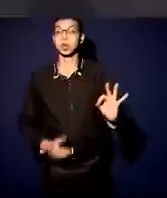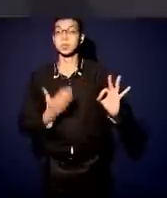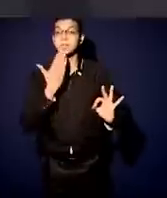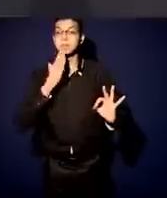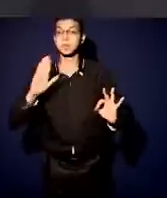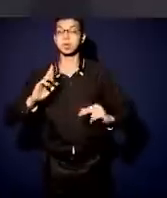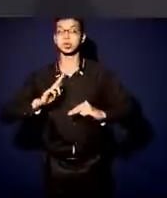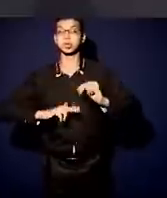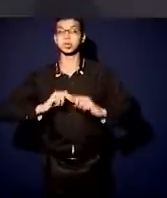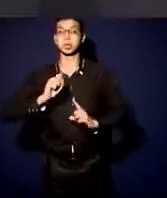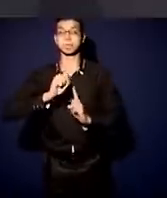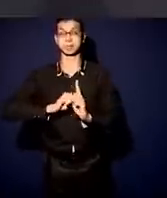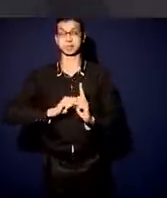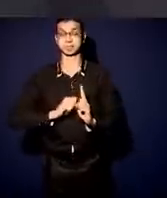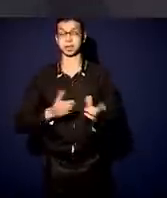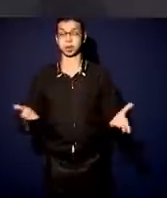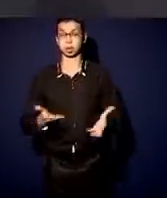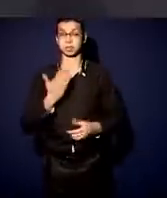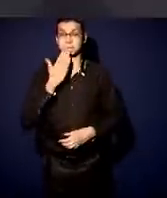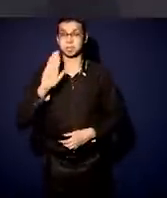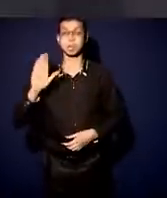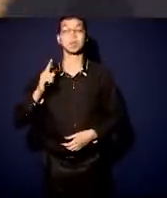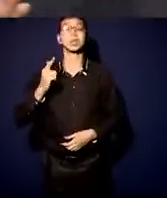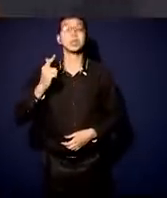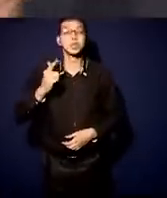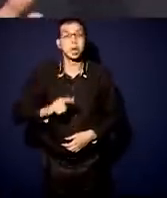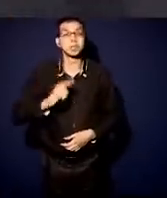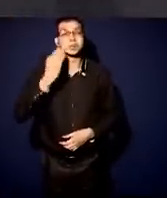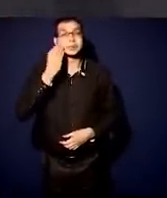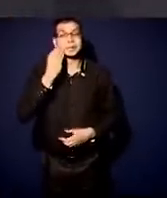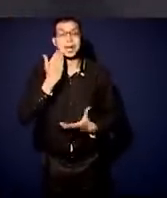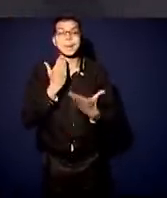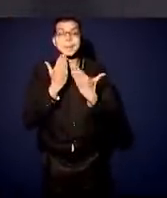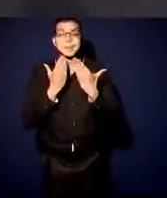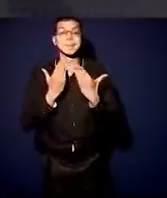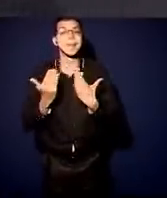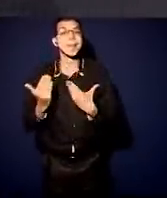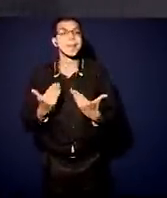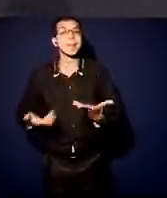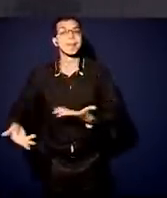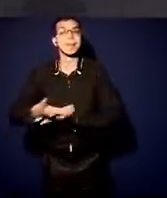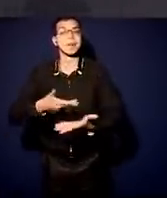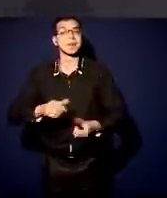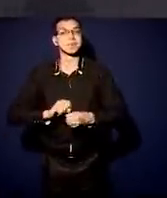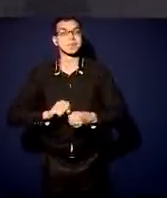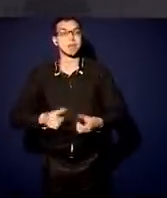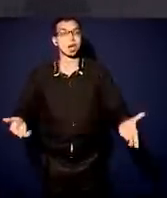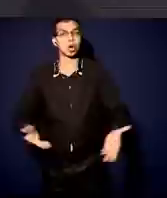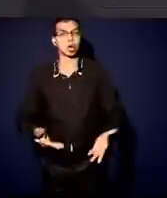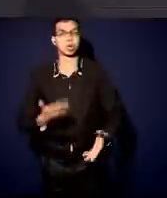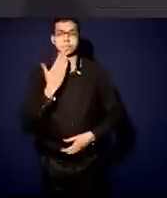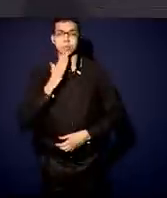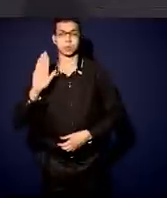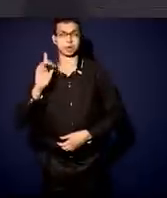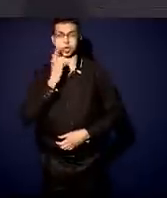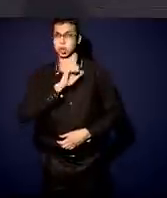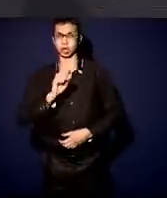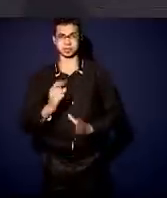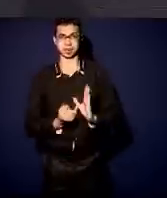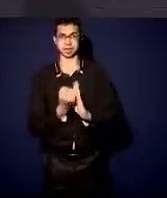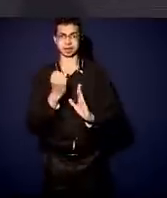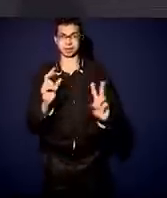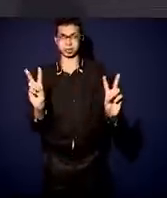a gente tá refazendo discutindo refazer agora vocês não consegue cumprir a promessa que a gente fez sobre a